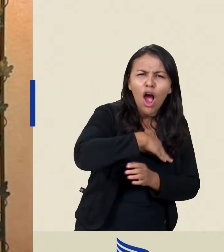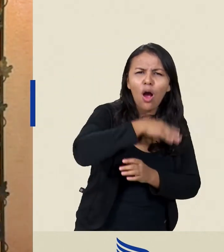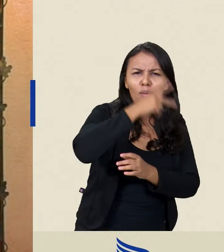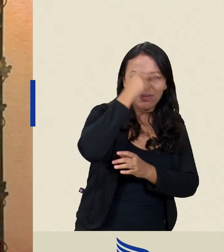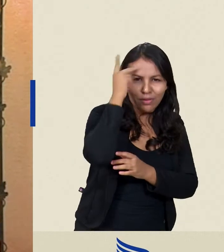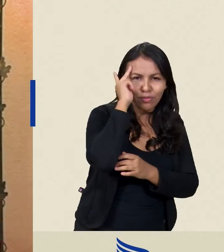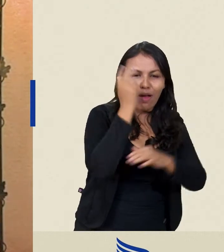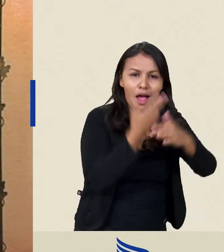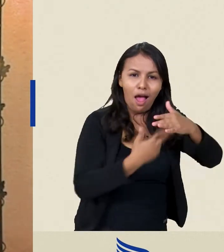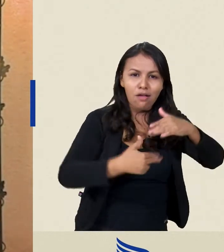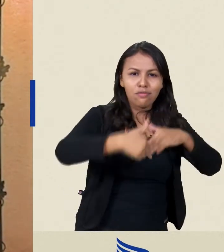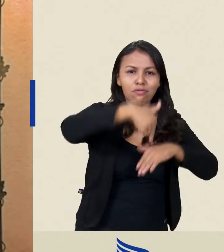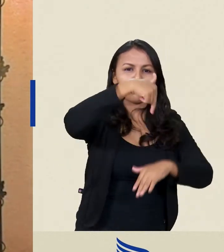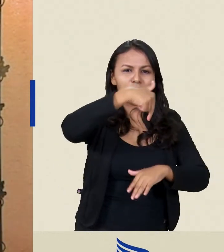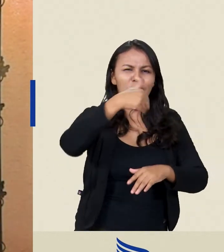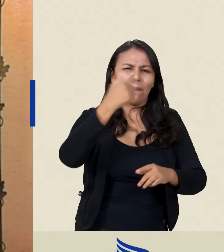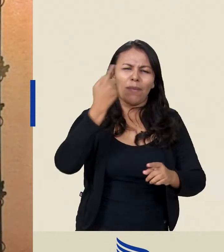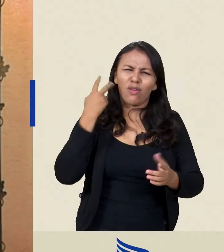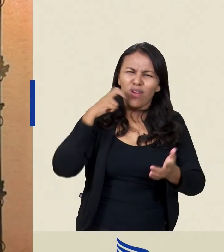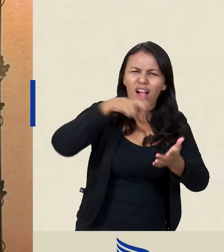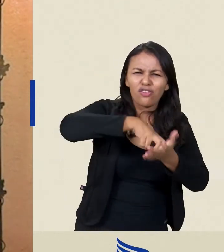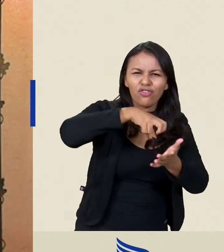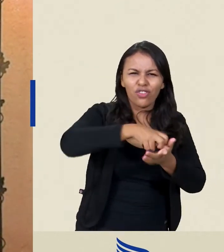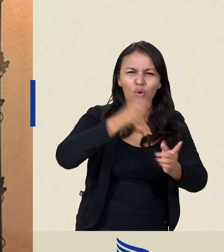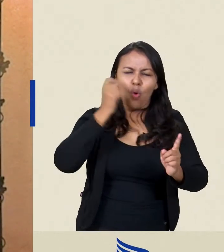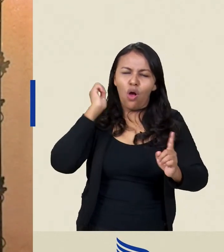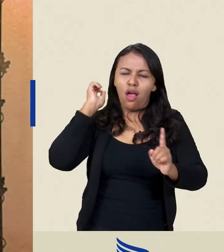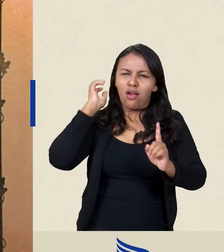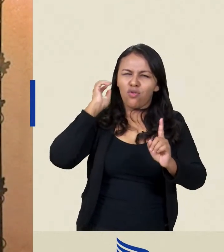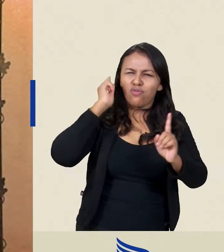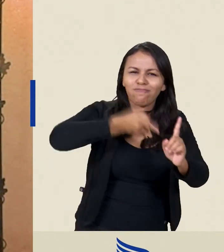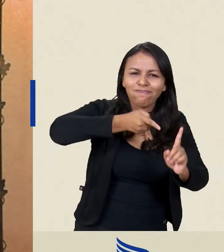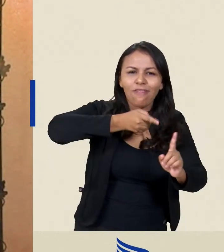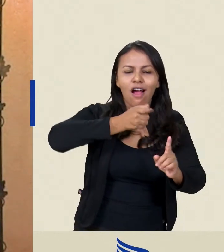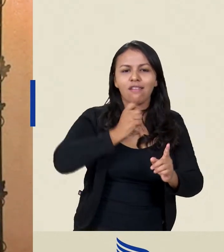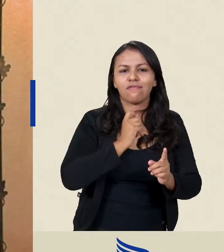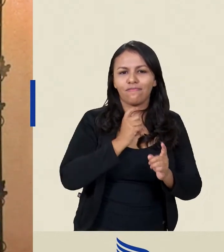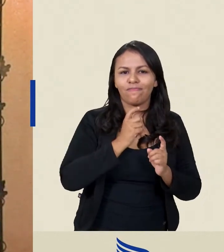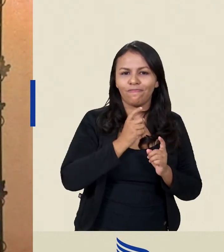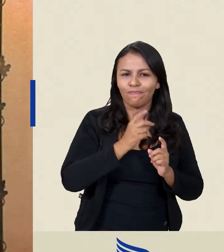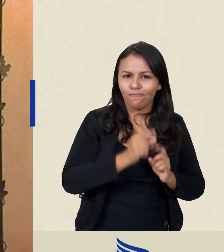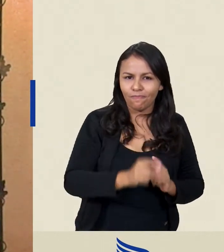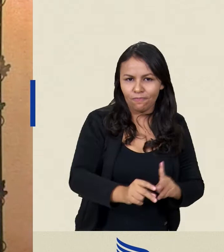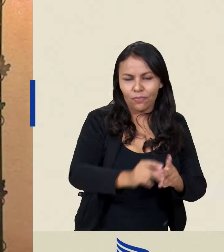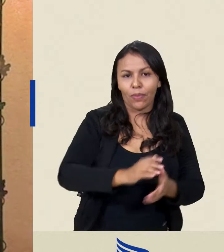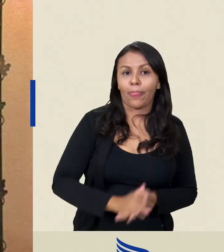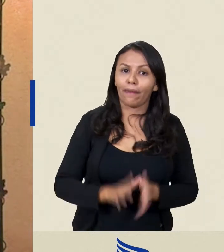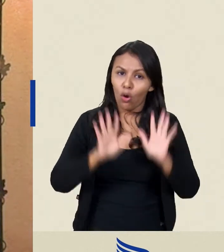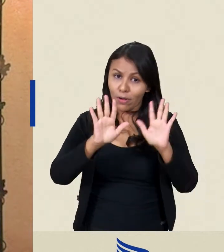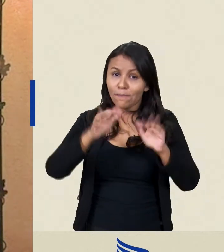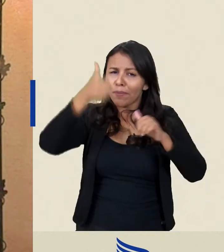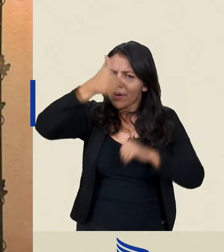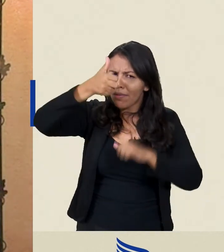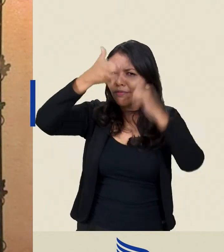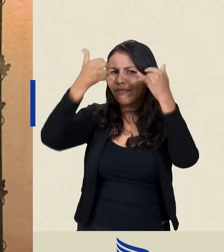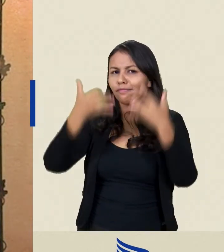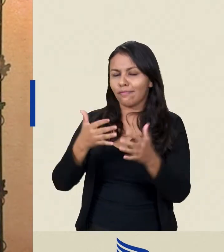condenação eterna. Primeiro vamos falar sobre a ressurreição dos justos.